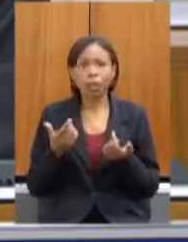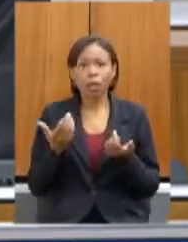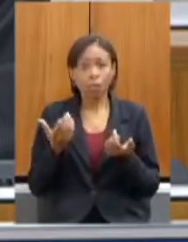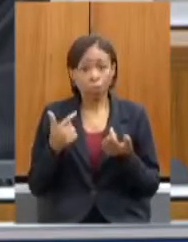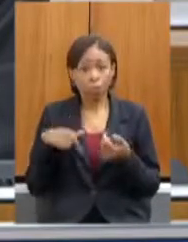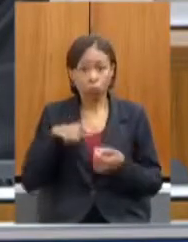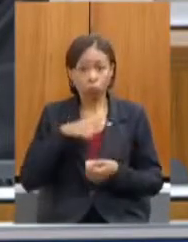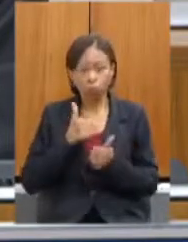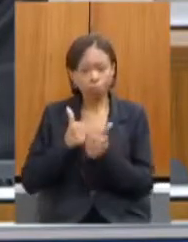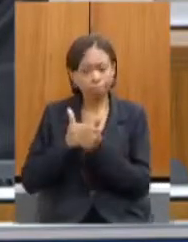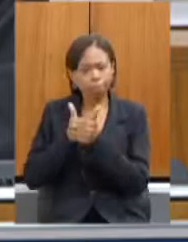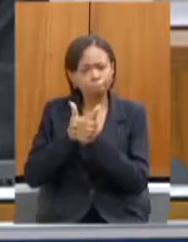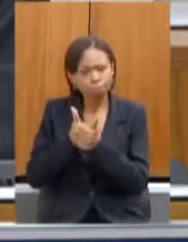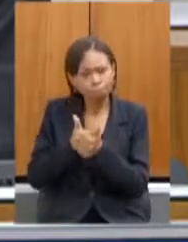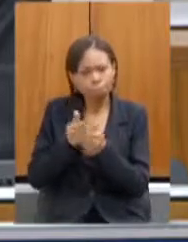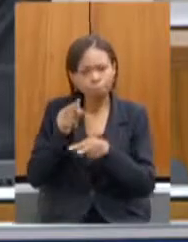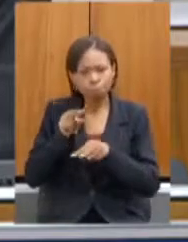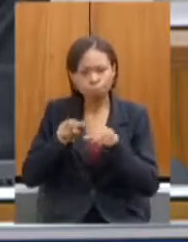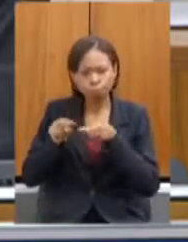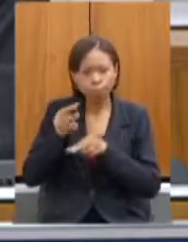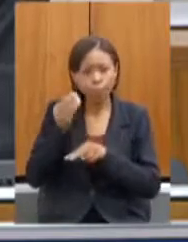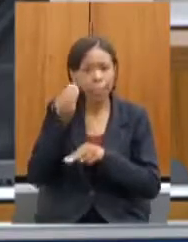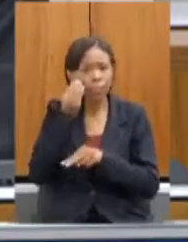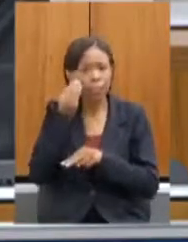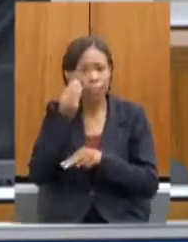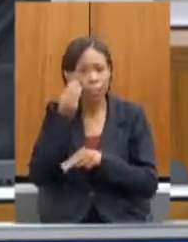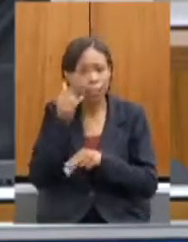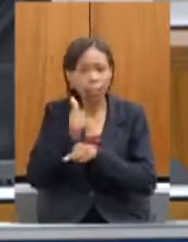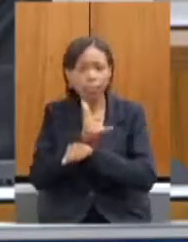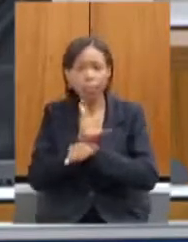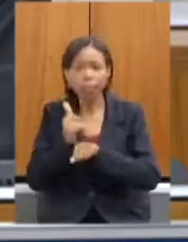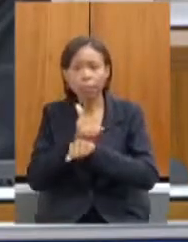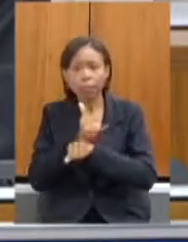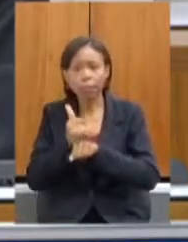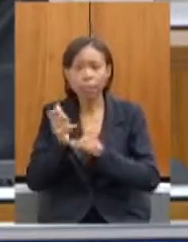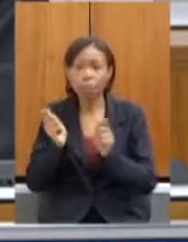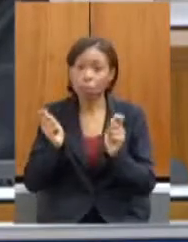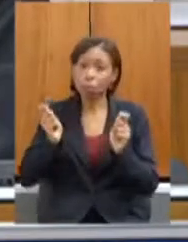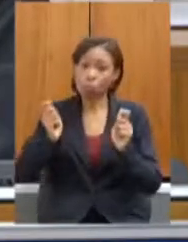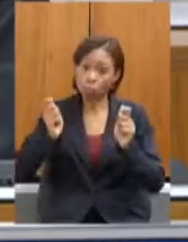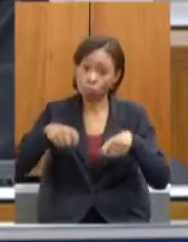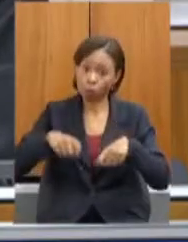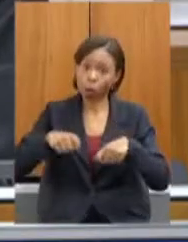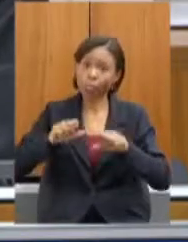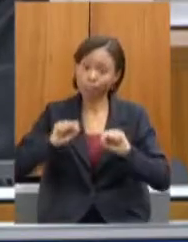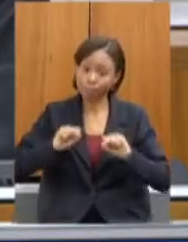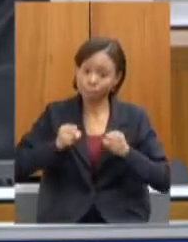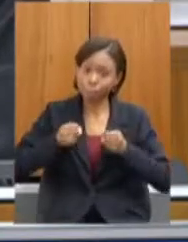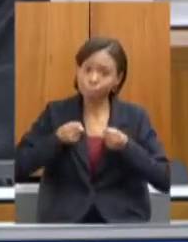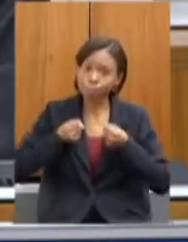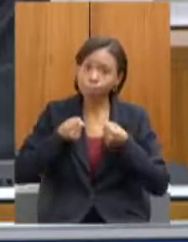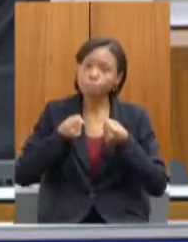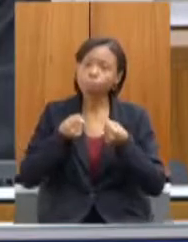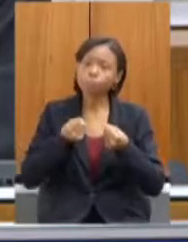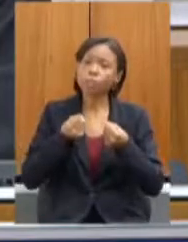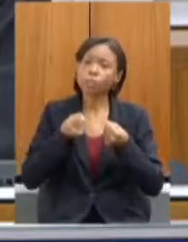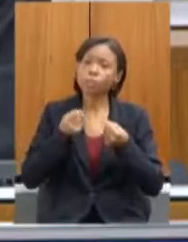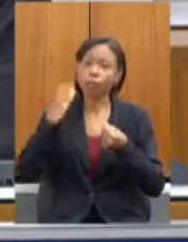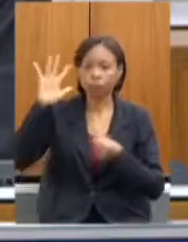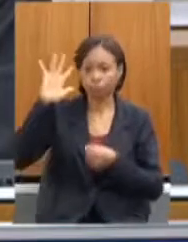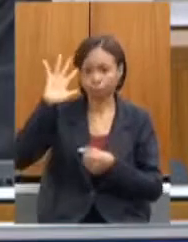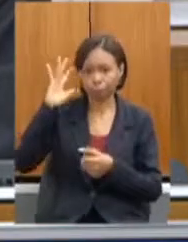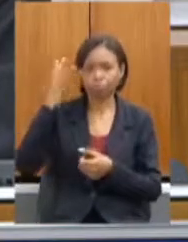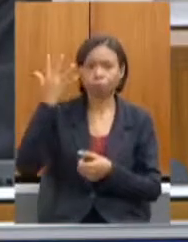acompanhado nós estamos tentando ver caminhos para que efetivamente o nosso esforço se transforme resultado